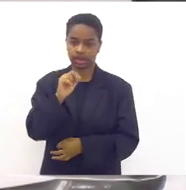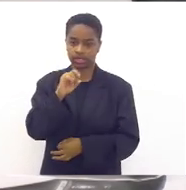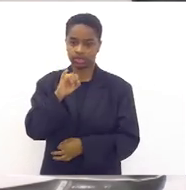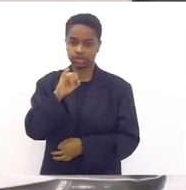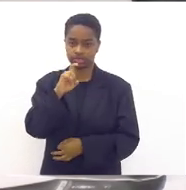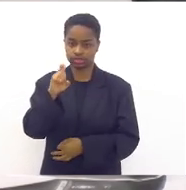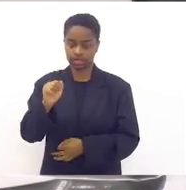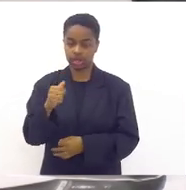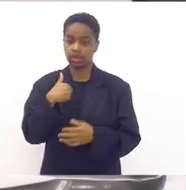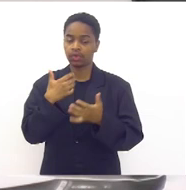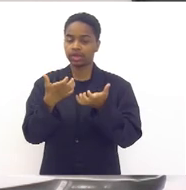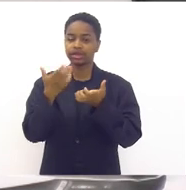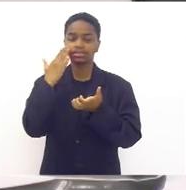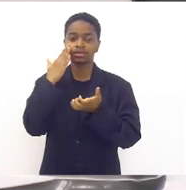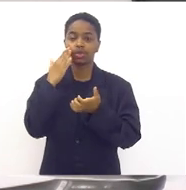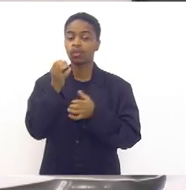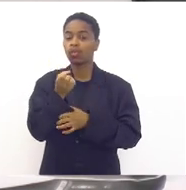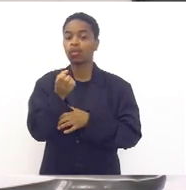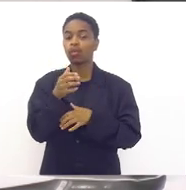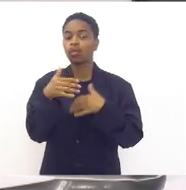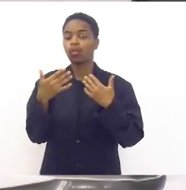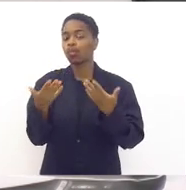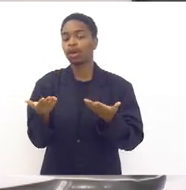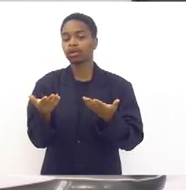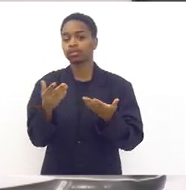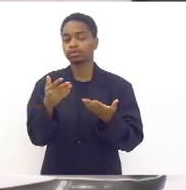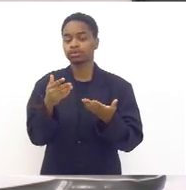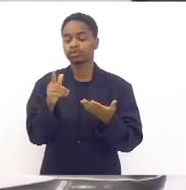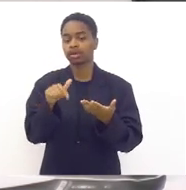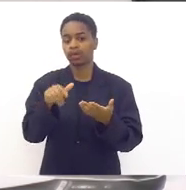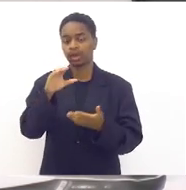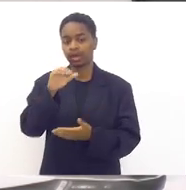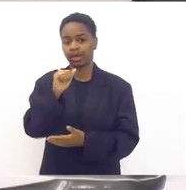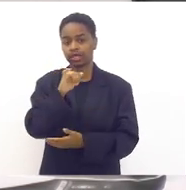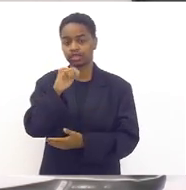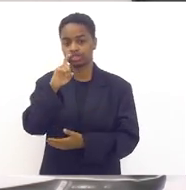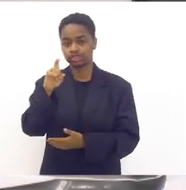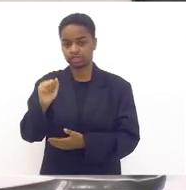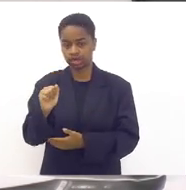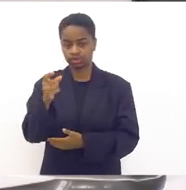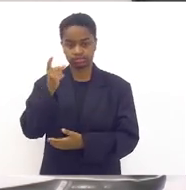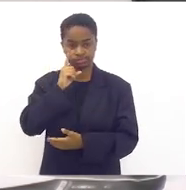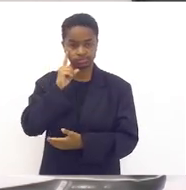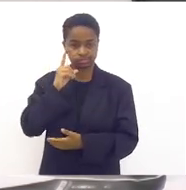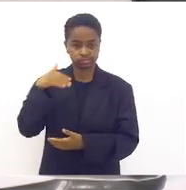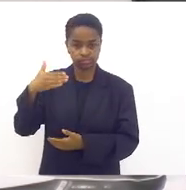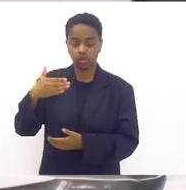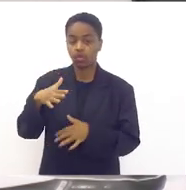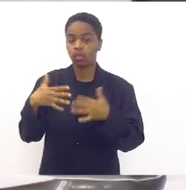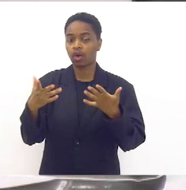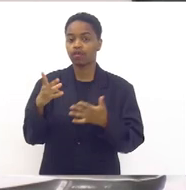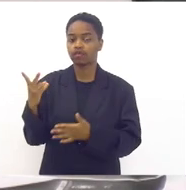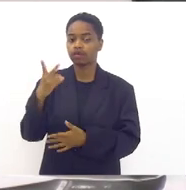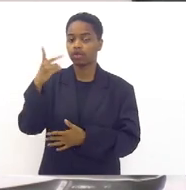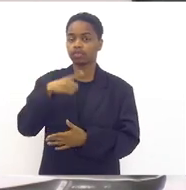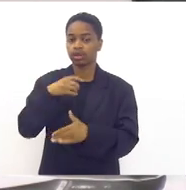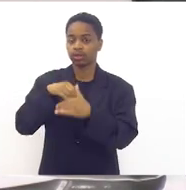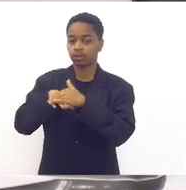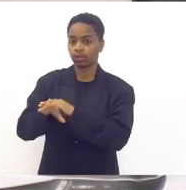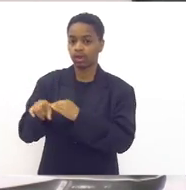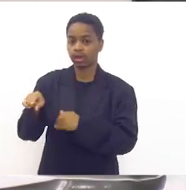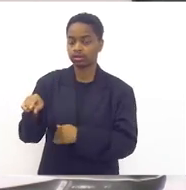queria saber hoje quanto é o caixa da conta do Tesouro do Estado, o caixa do dia a dia, qual é o saldo